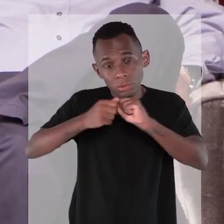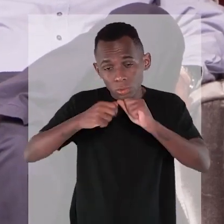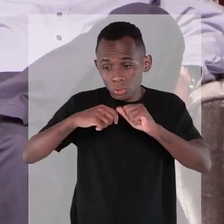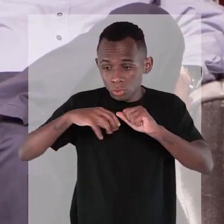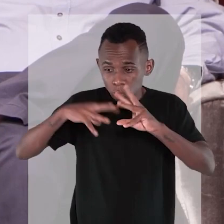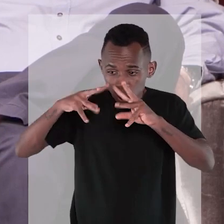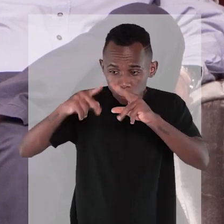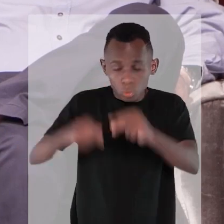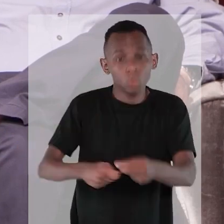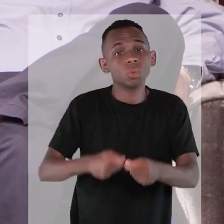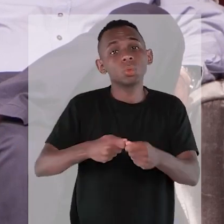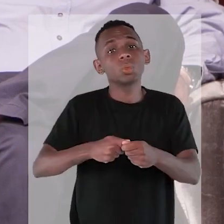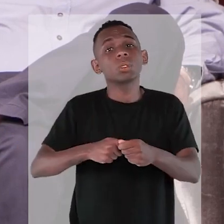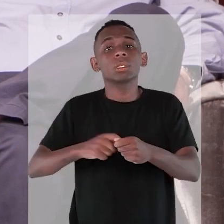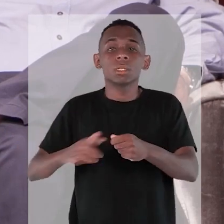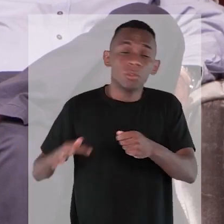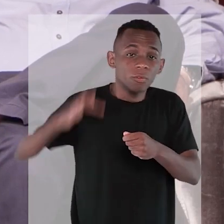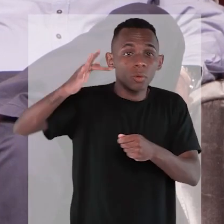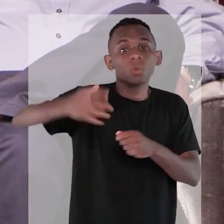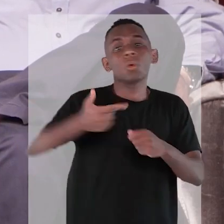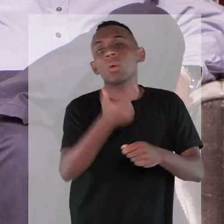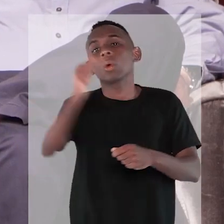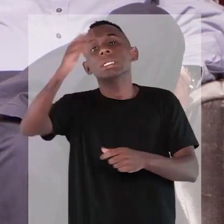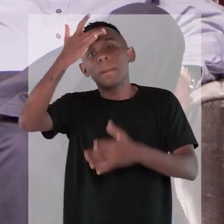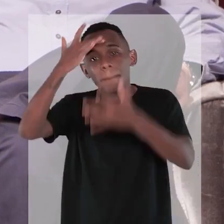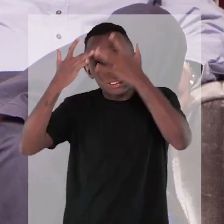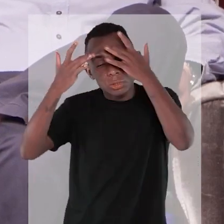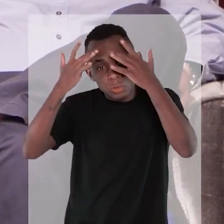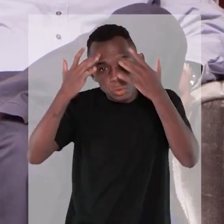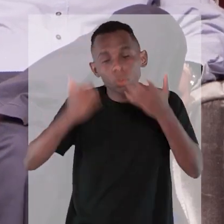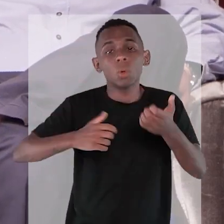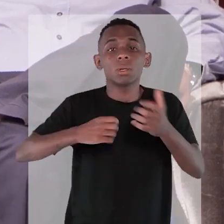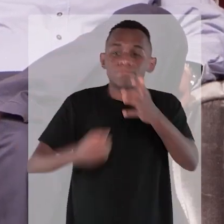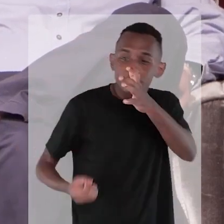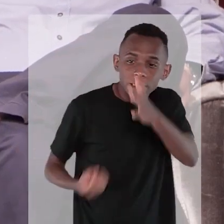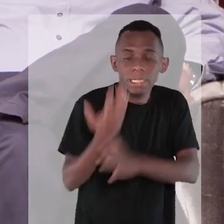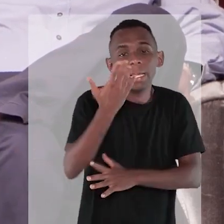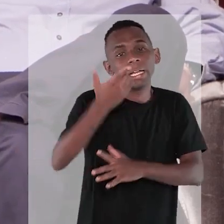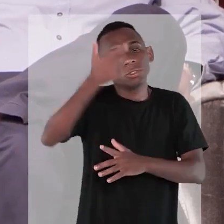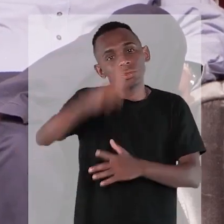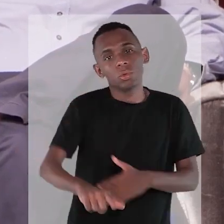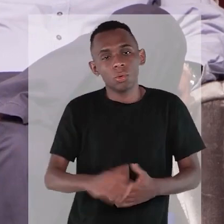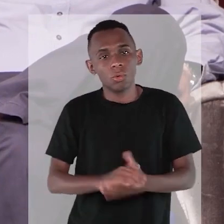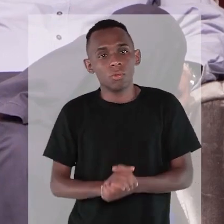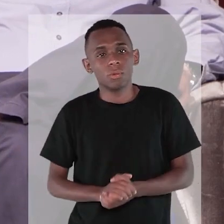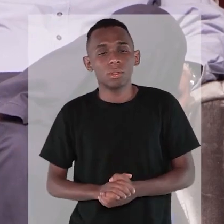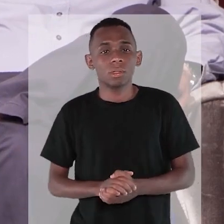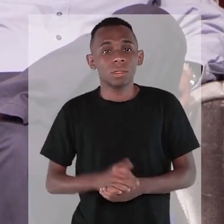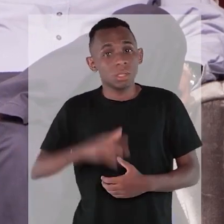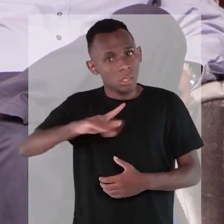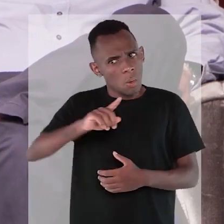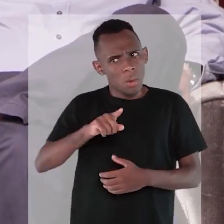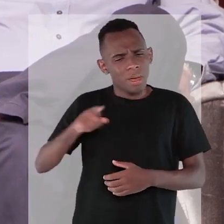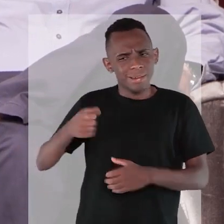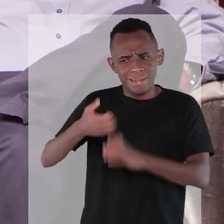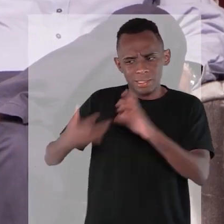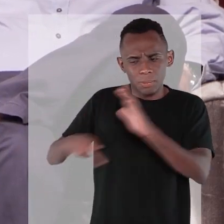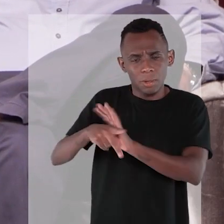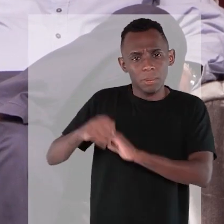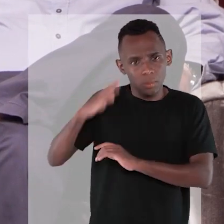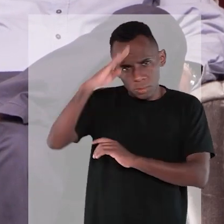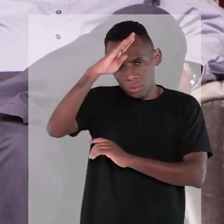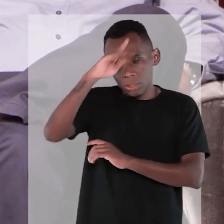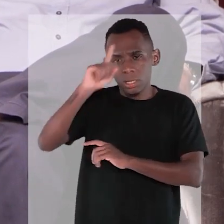para depois alguém construir. Então, assim, não é com ele a construção, o que tá no caminho dele é